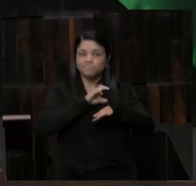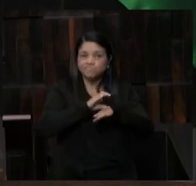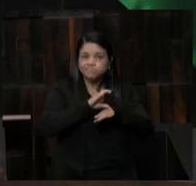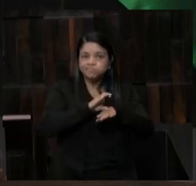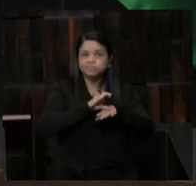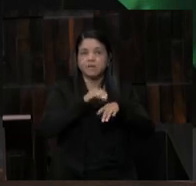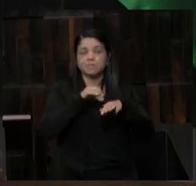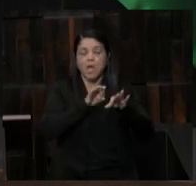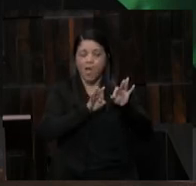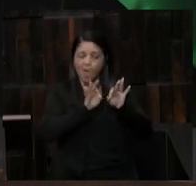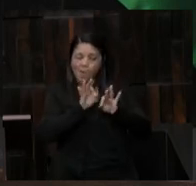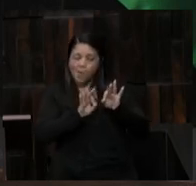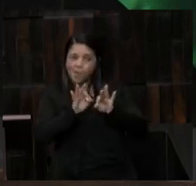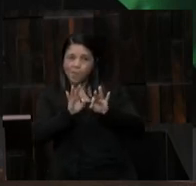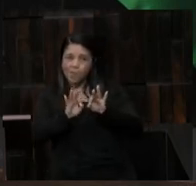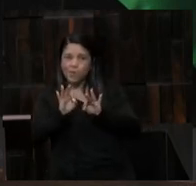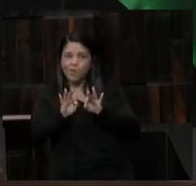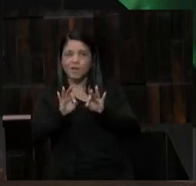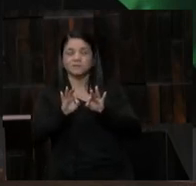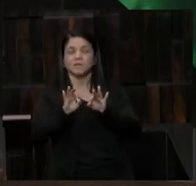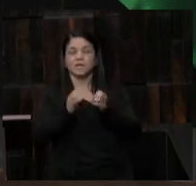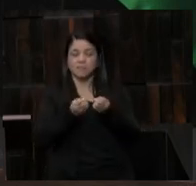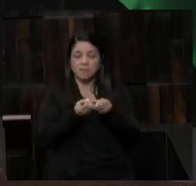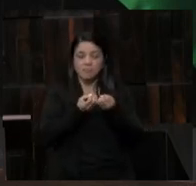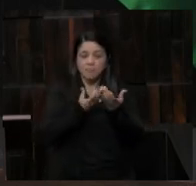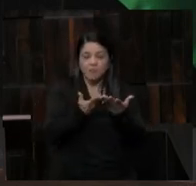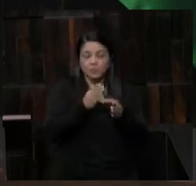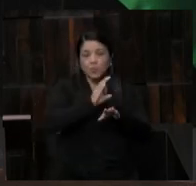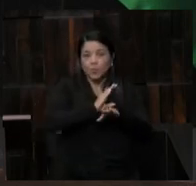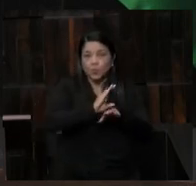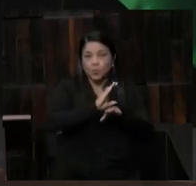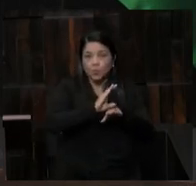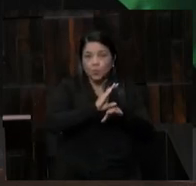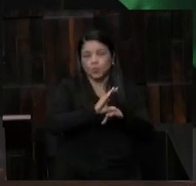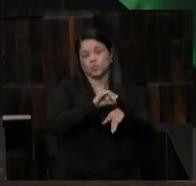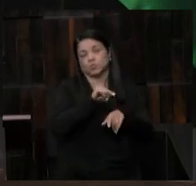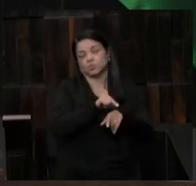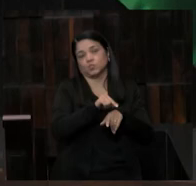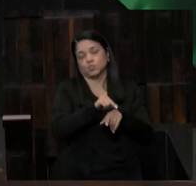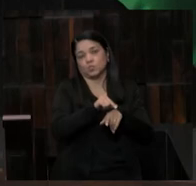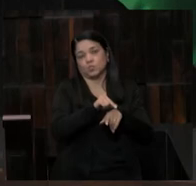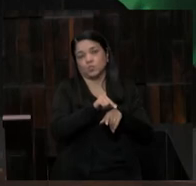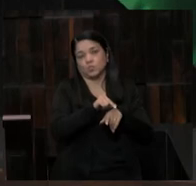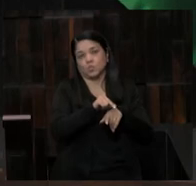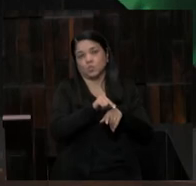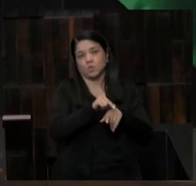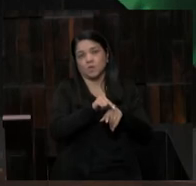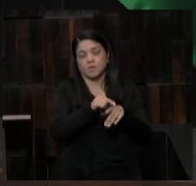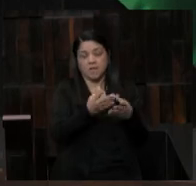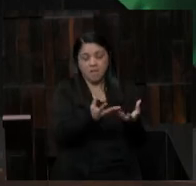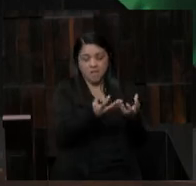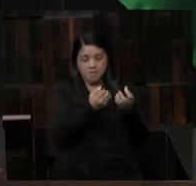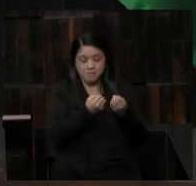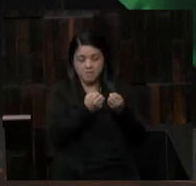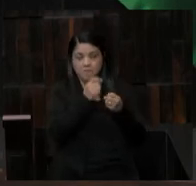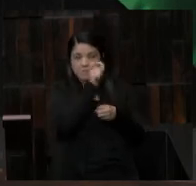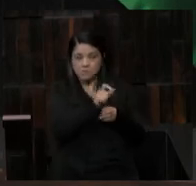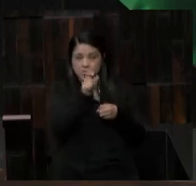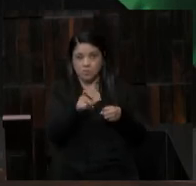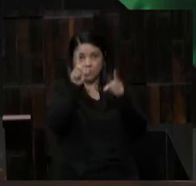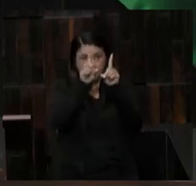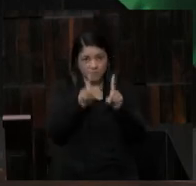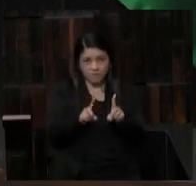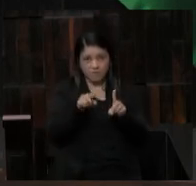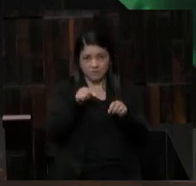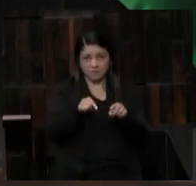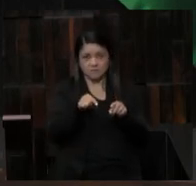a casa, dar a capacitação para aquele que recebe a pessoa com deficiência. Então, através